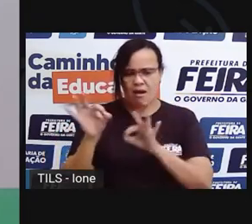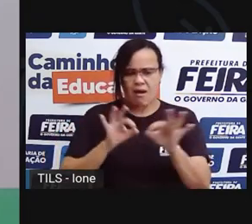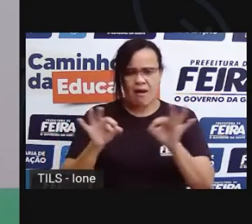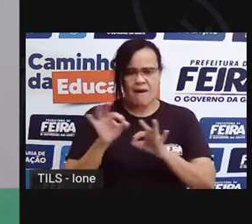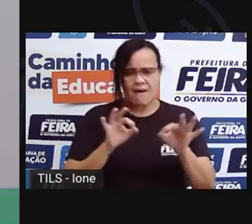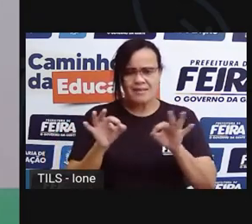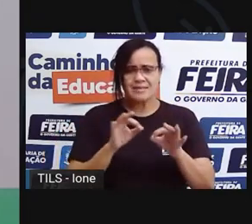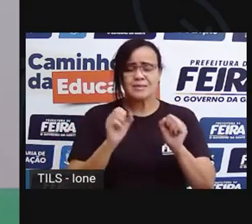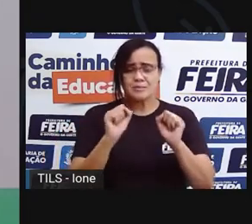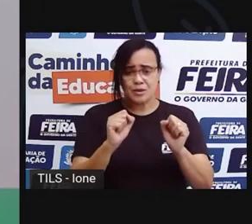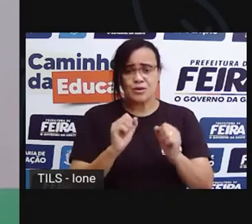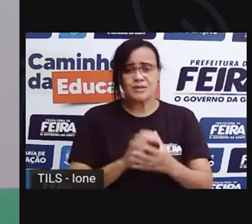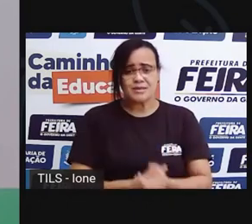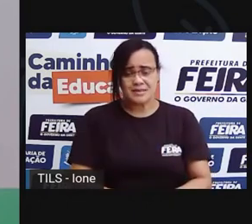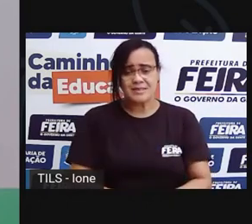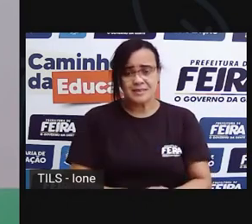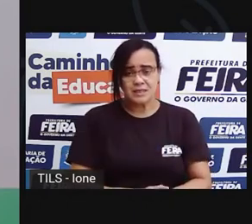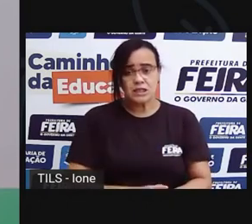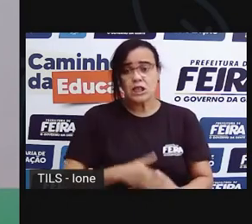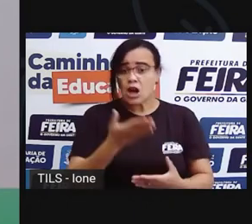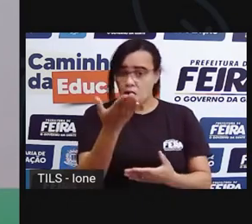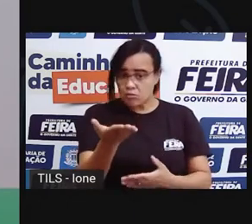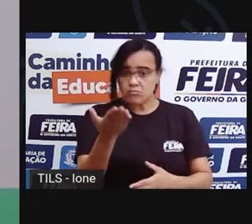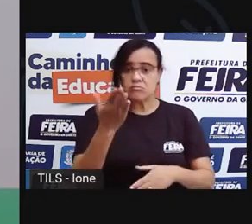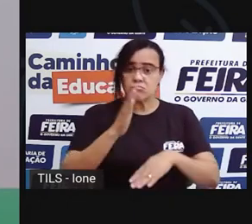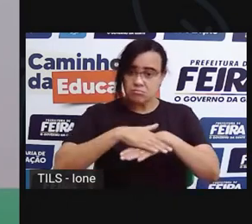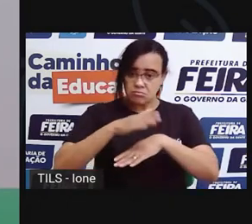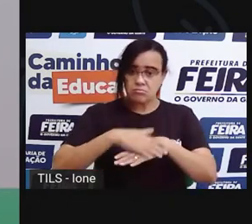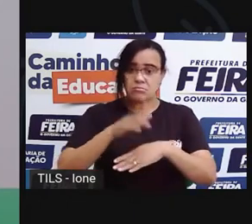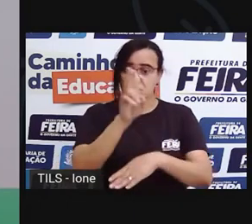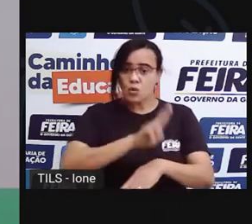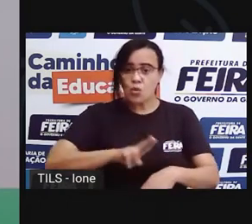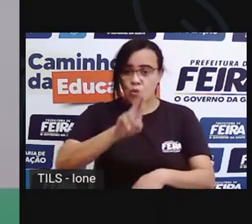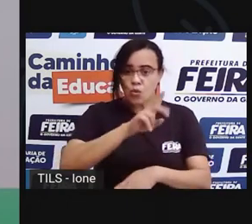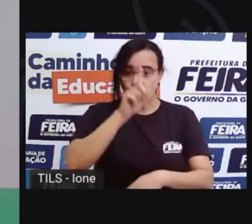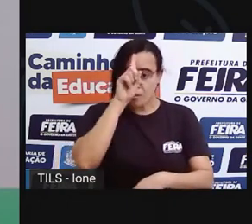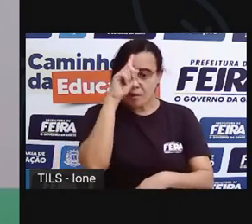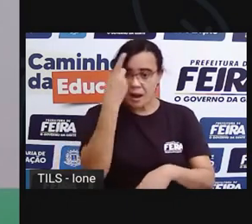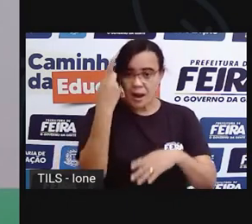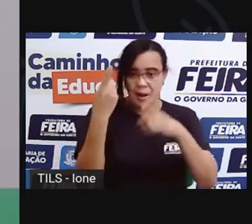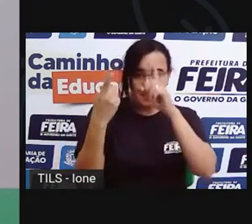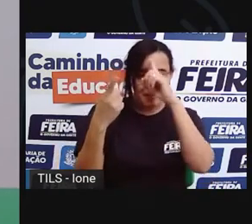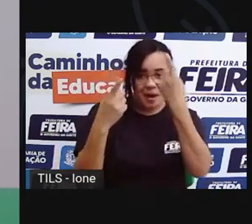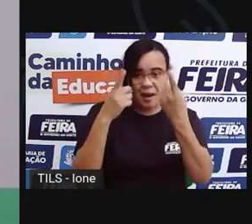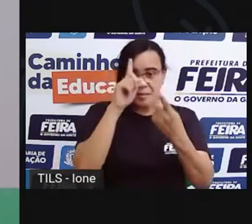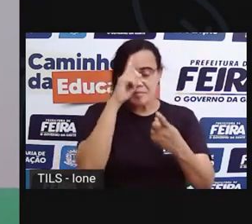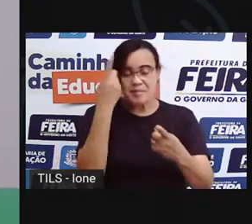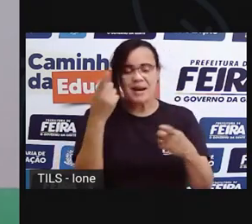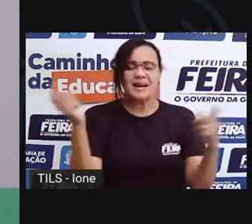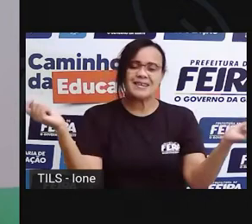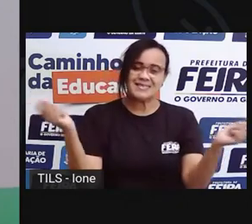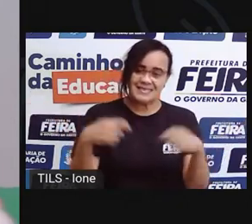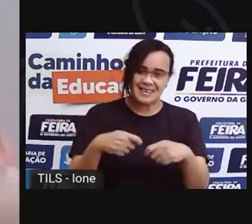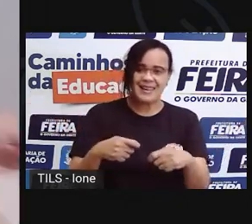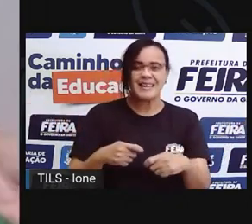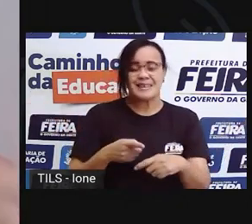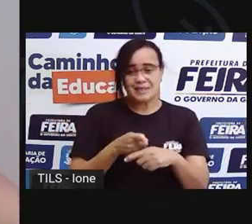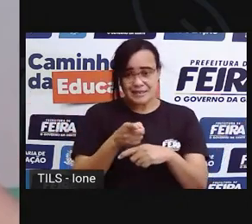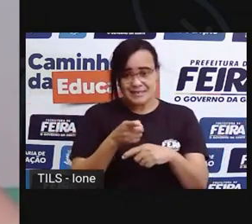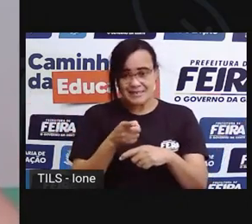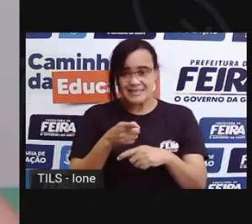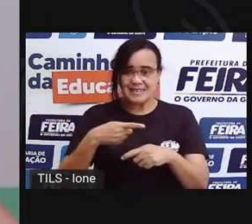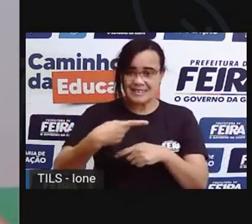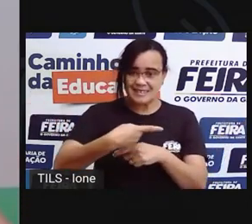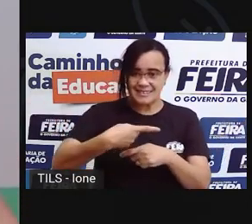assim mesmo, mas aí você pode usar a sua criatividade, tá certo? Você pode fazer a setinha para onde a bola deve caminhar,